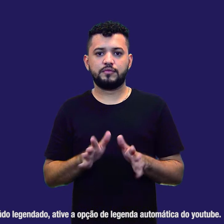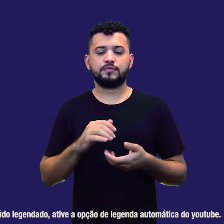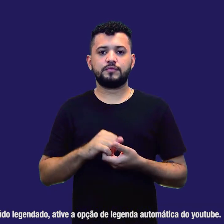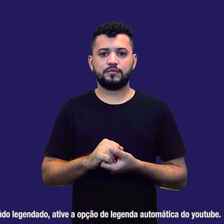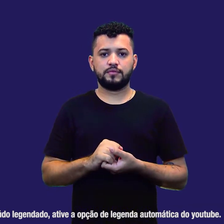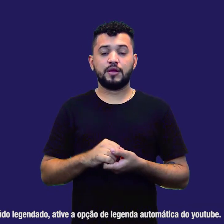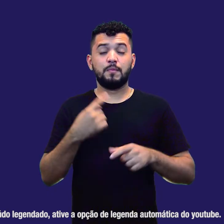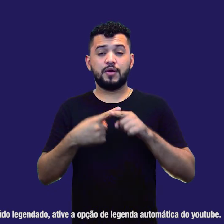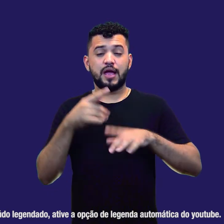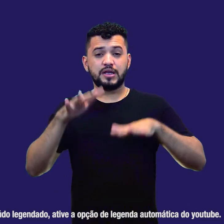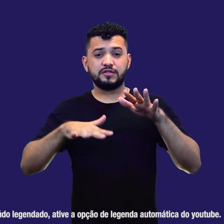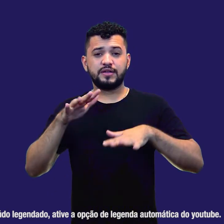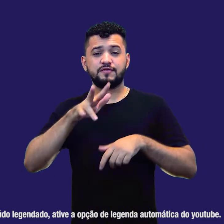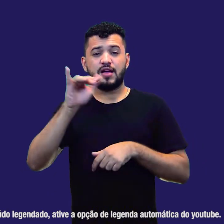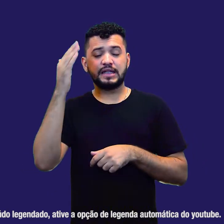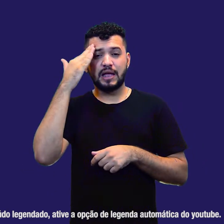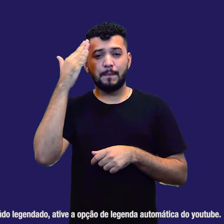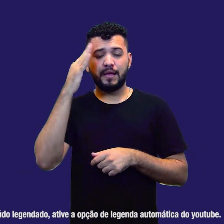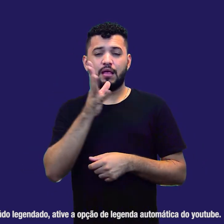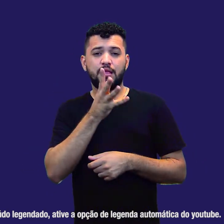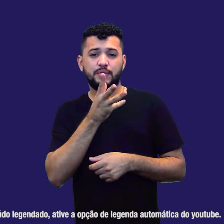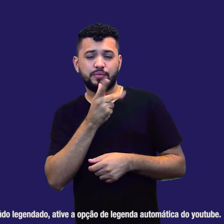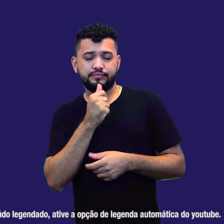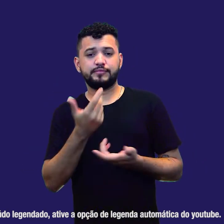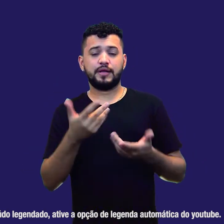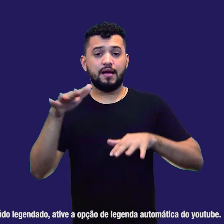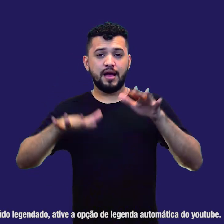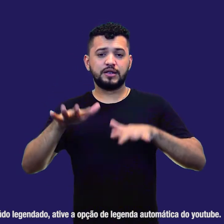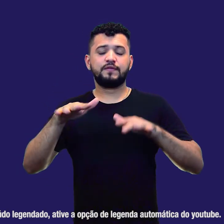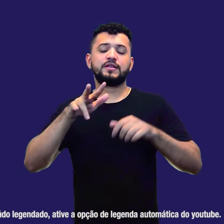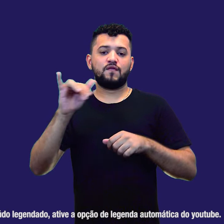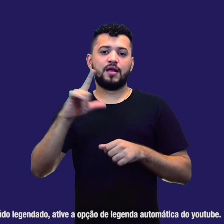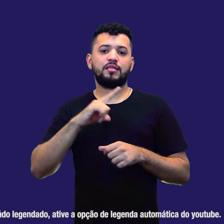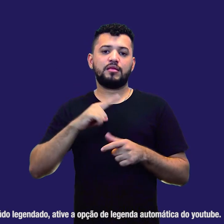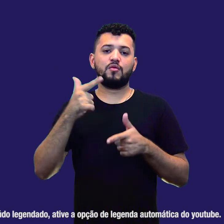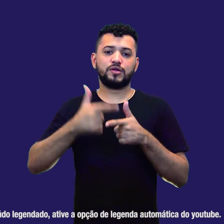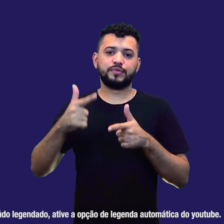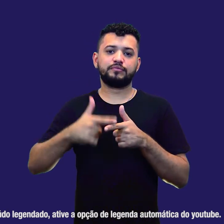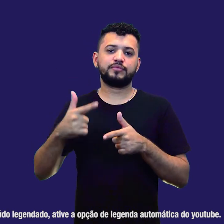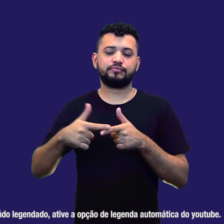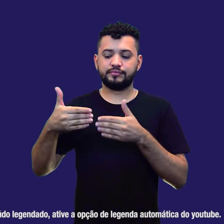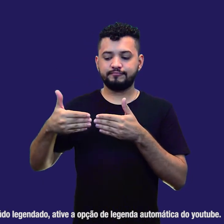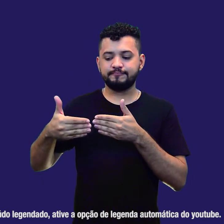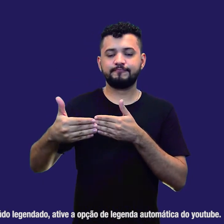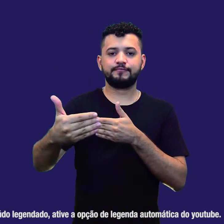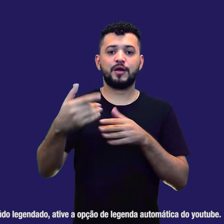muito tardiamente, ela já vai ter algumas sequelas adquiridas